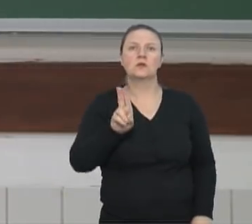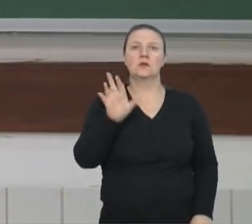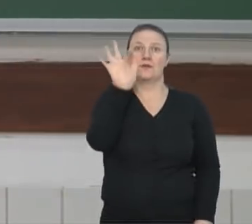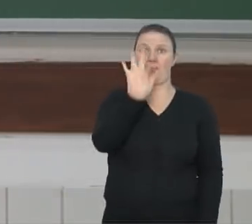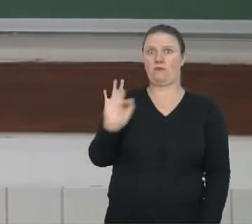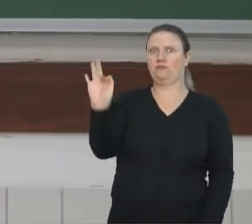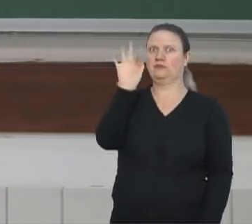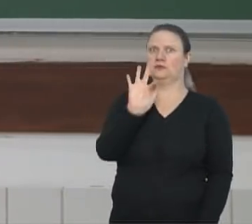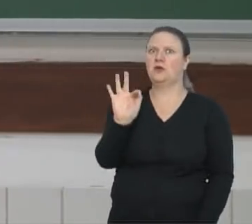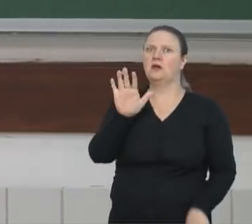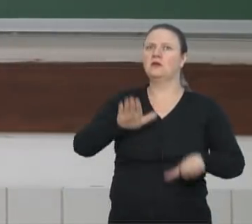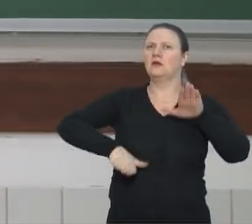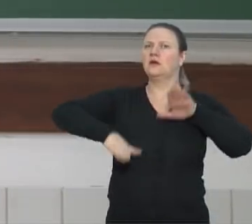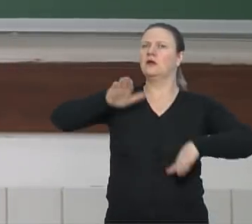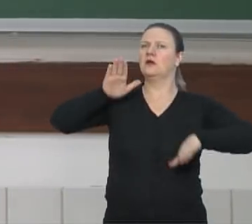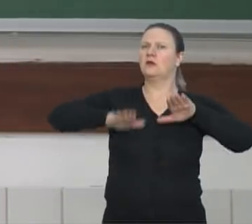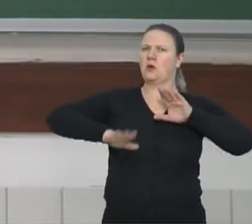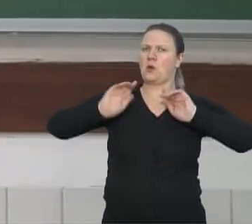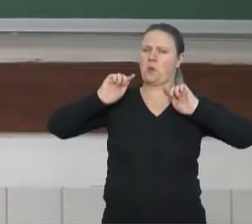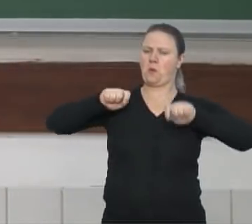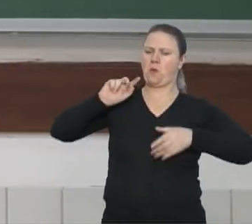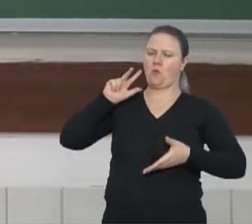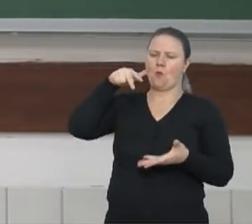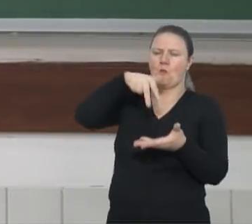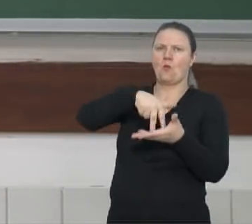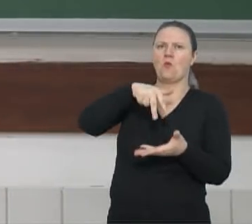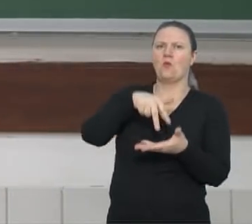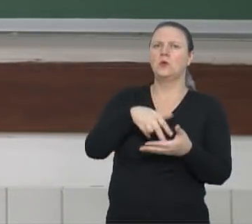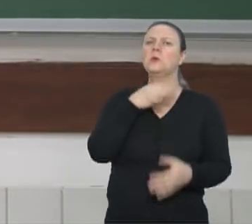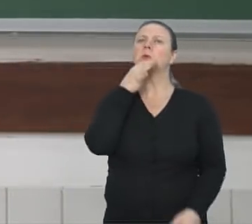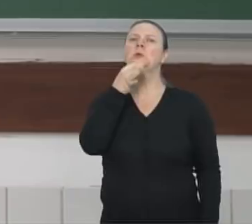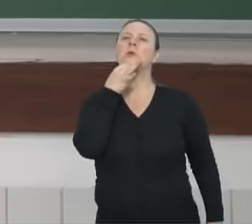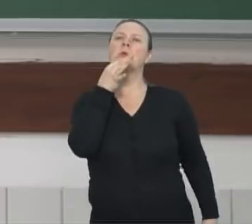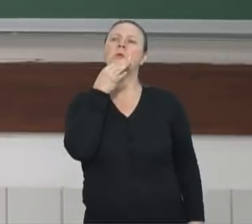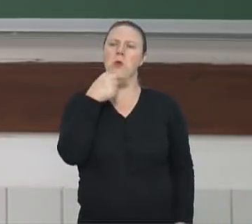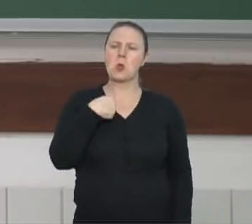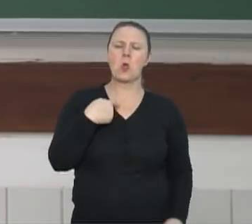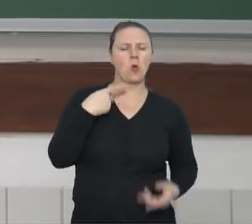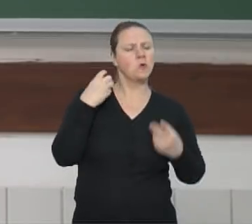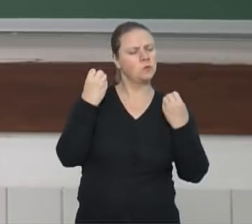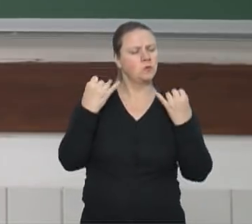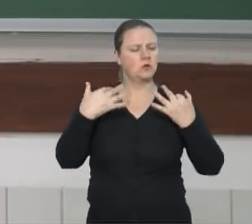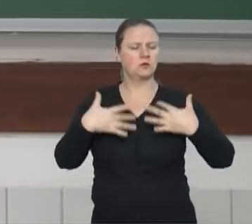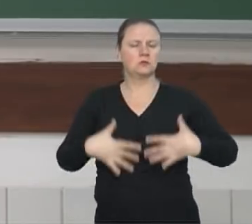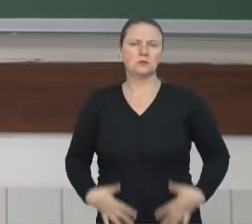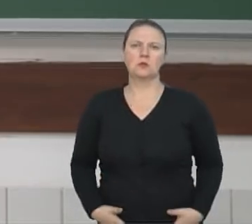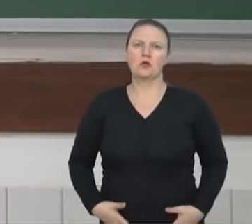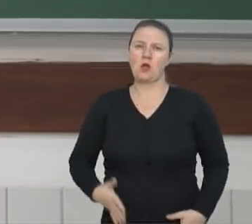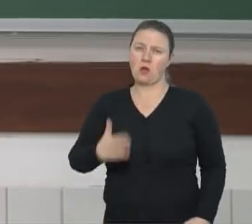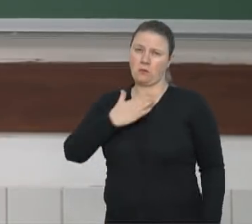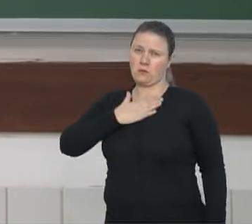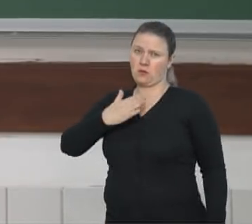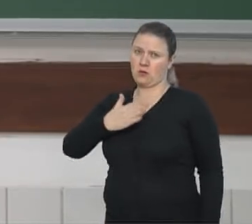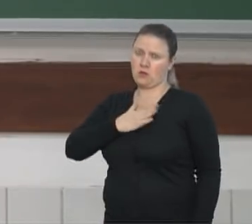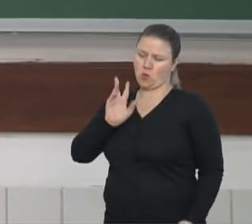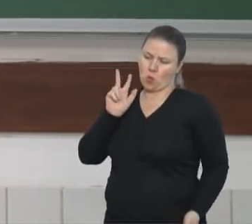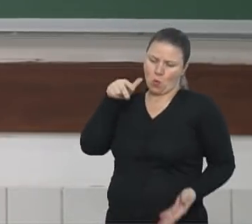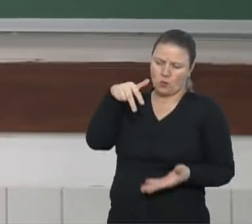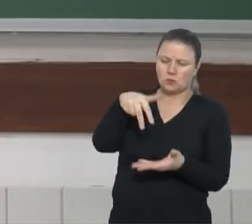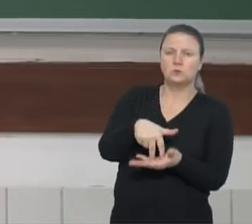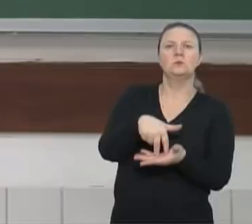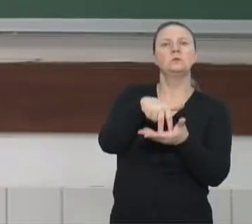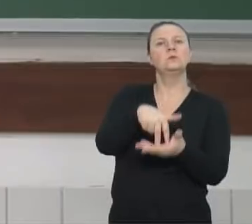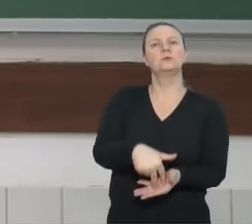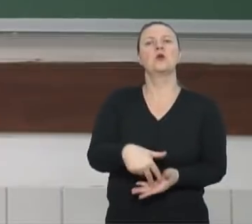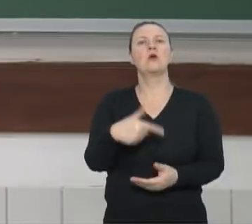faculdade, às vezes quero lá colocar uma posição sobre alguma coisa, então eu vou falar sobre ele, vou colocar toda a minha posição,